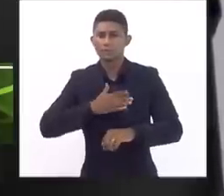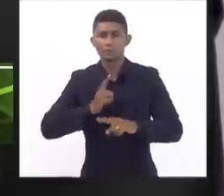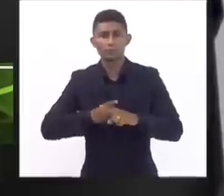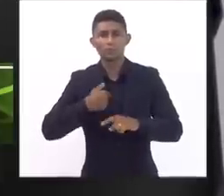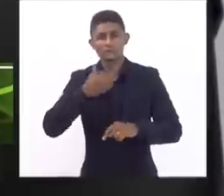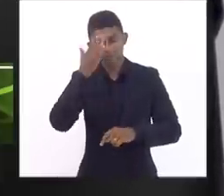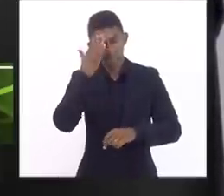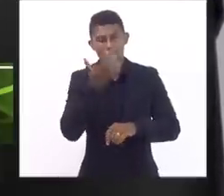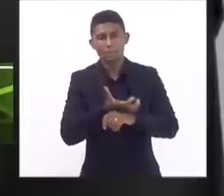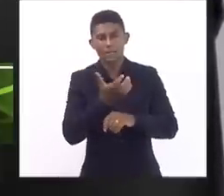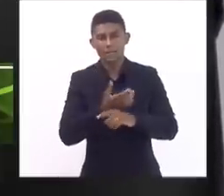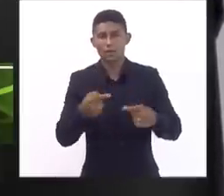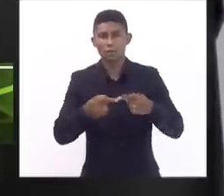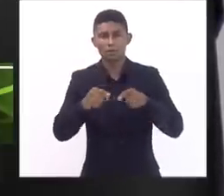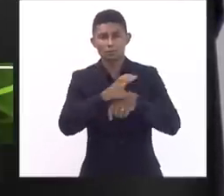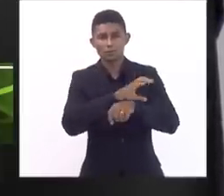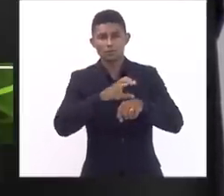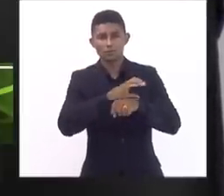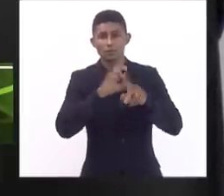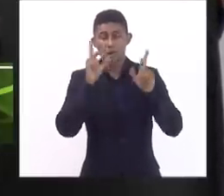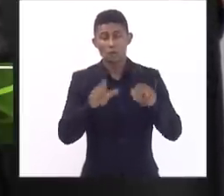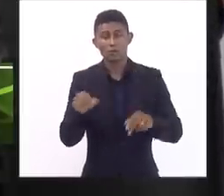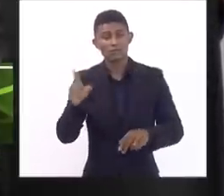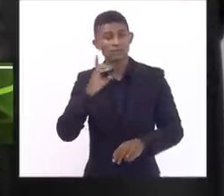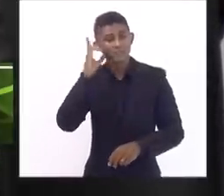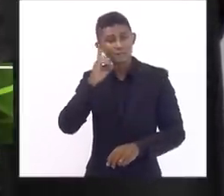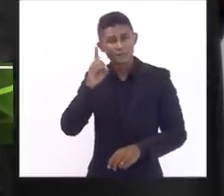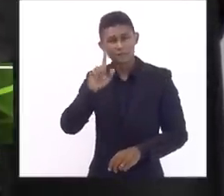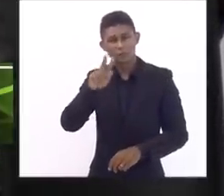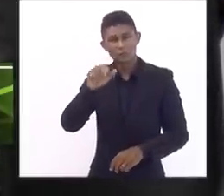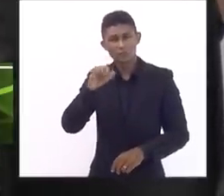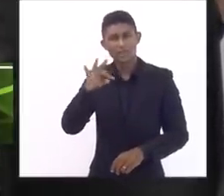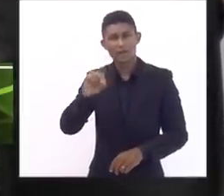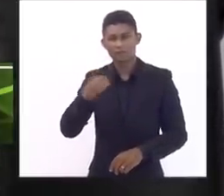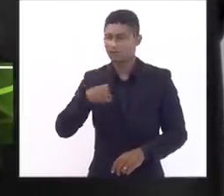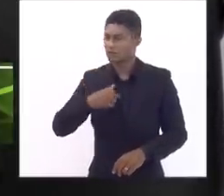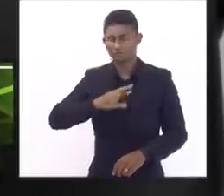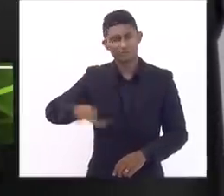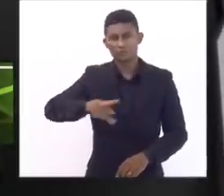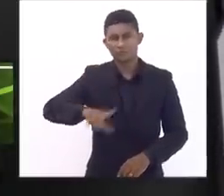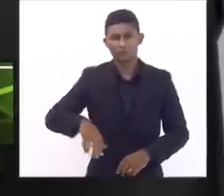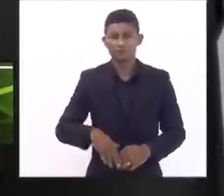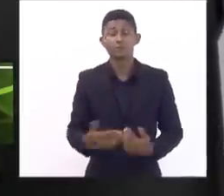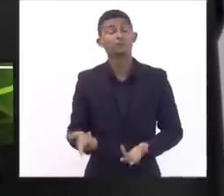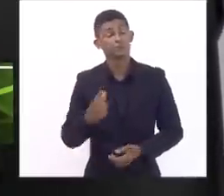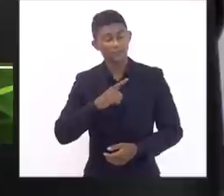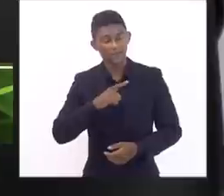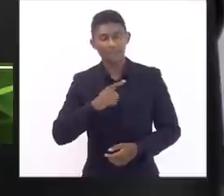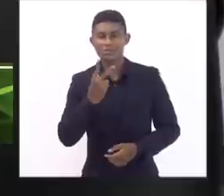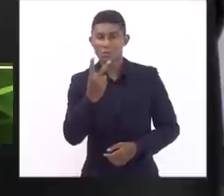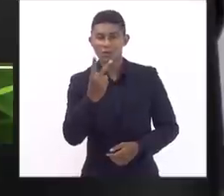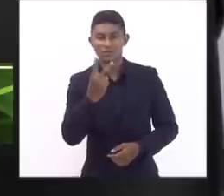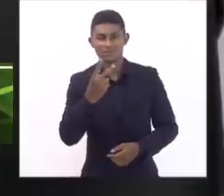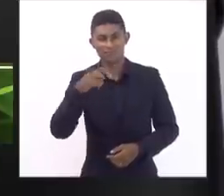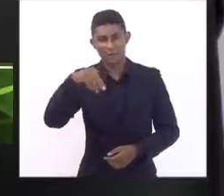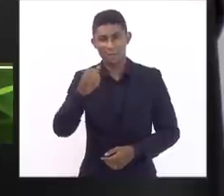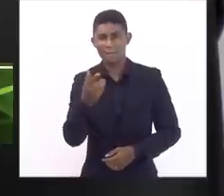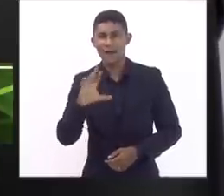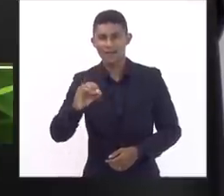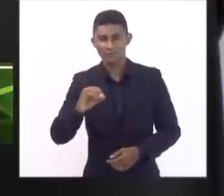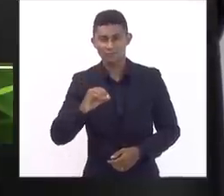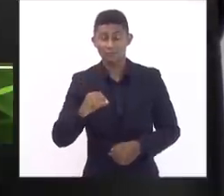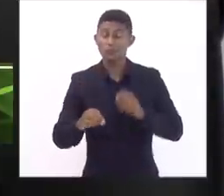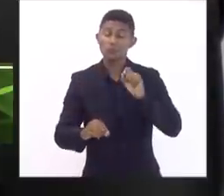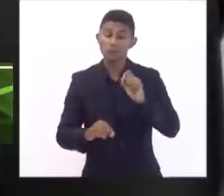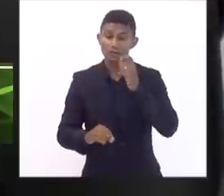como defende o deputado autor, o deputado Gustavo Schmidt. Então, nesse caso, de fato, havia dois Márcios. Um presidente da CCJ,